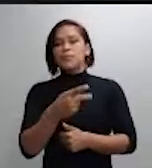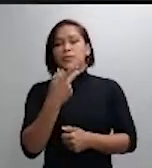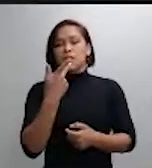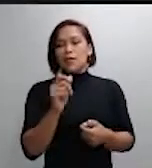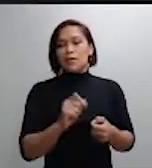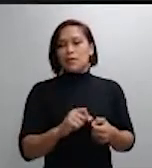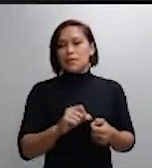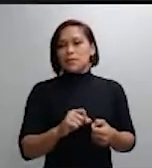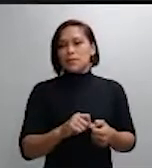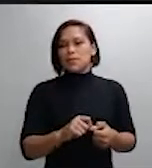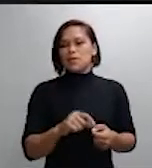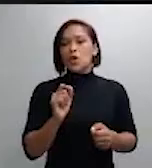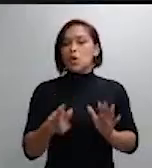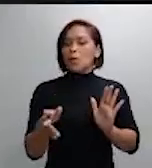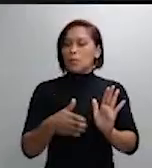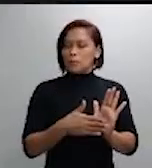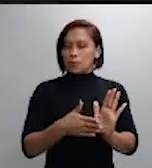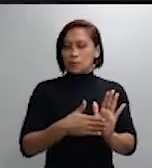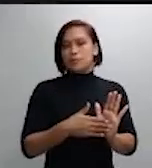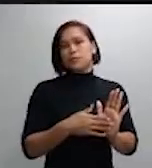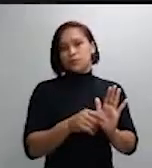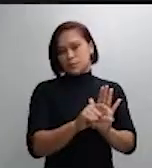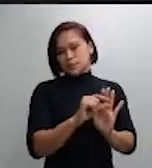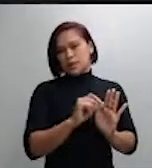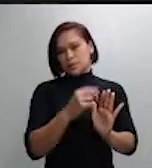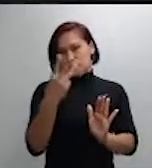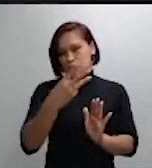o próprio parágrafo 3º o